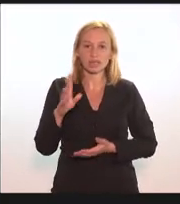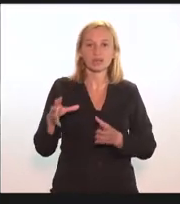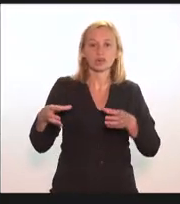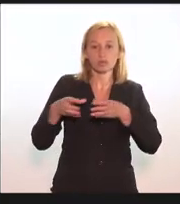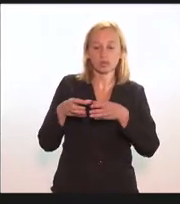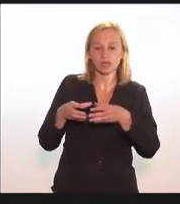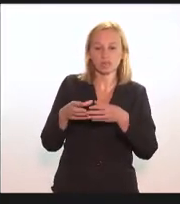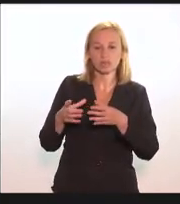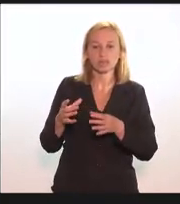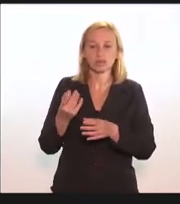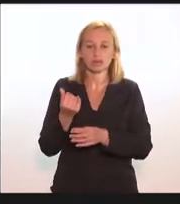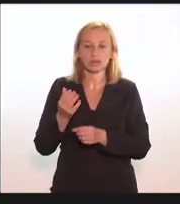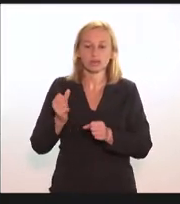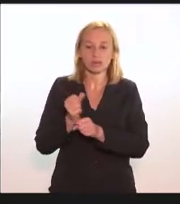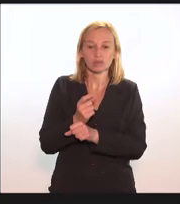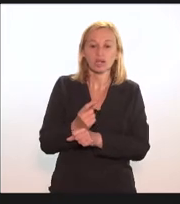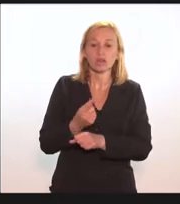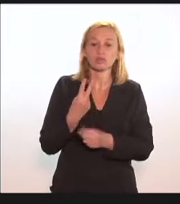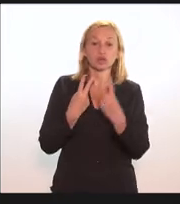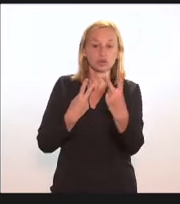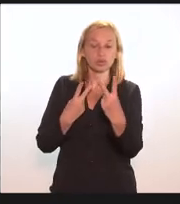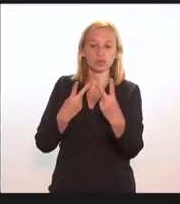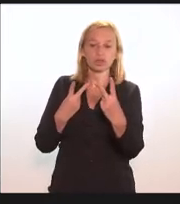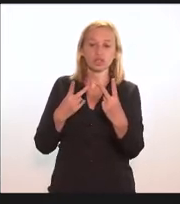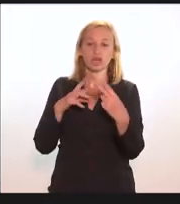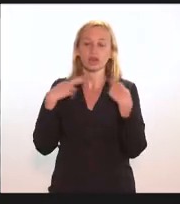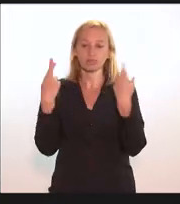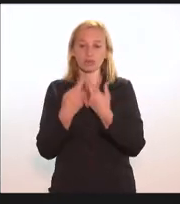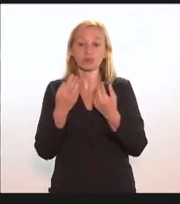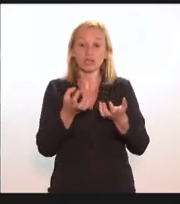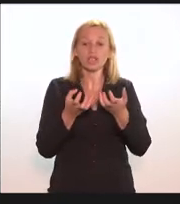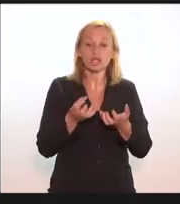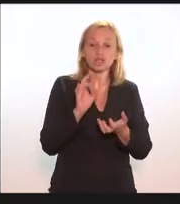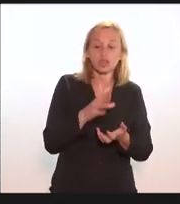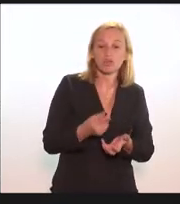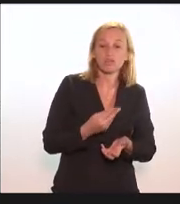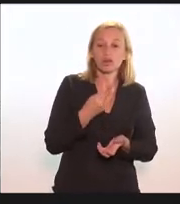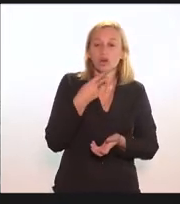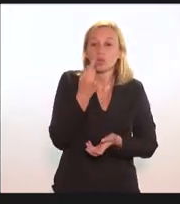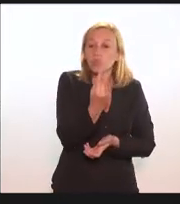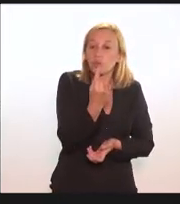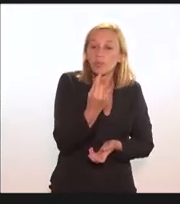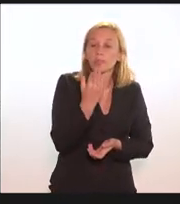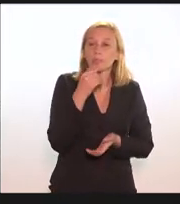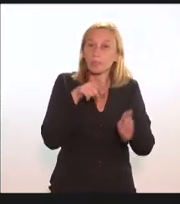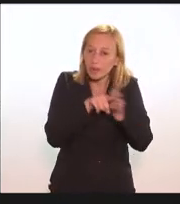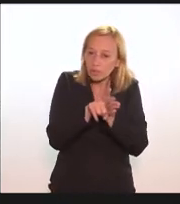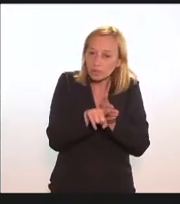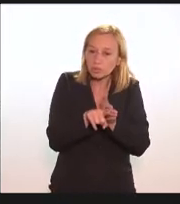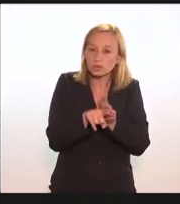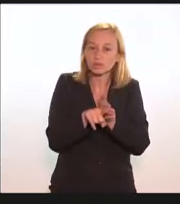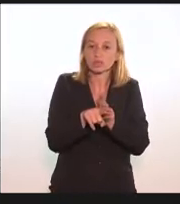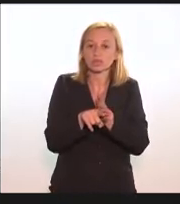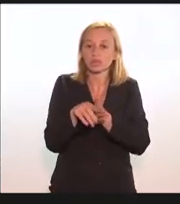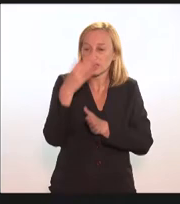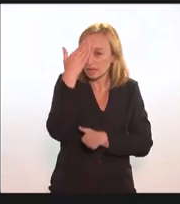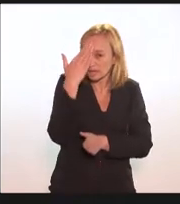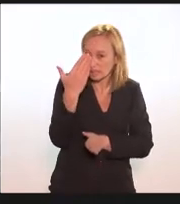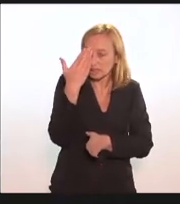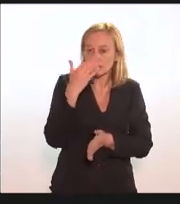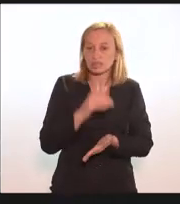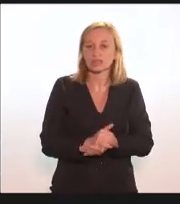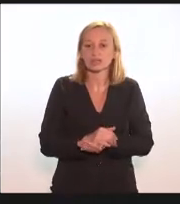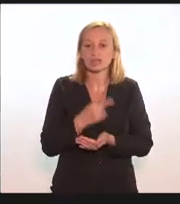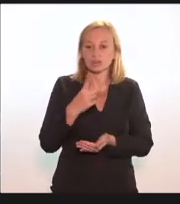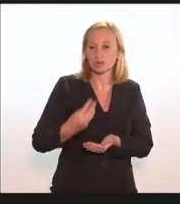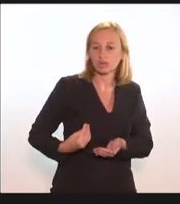Tributação. Eu estou em duas reuniões ao mesmo tempo. Eu queria apenas fazer uma questão, secretário Guilherme, agradecendo aí pela